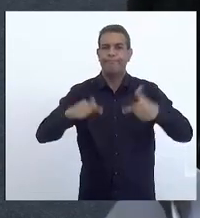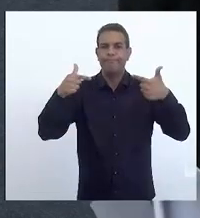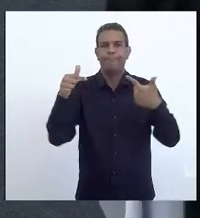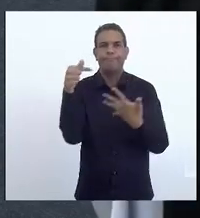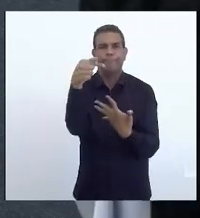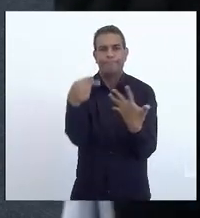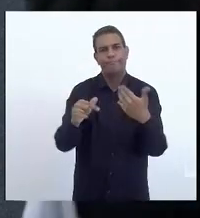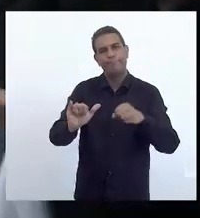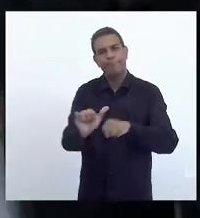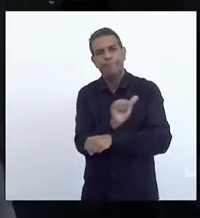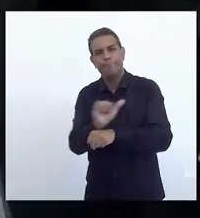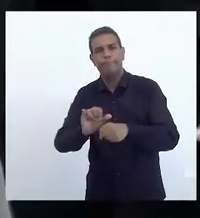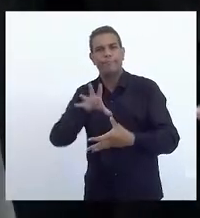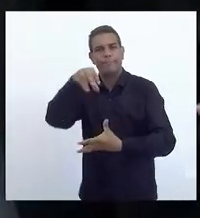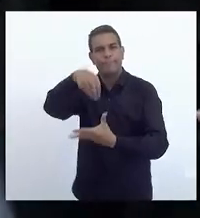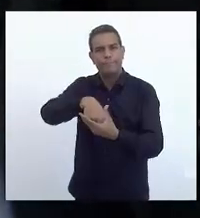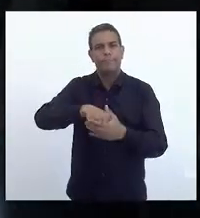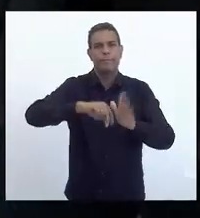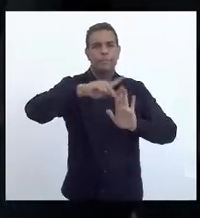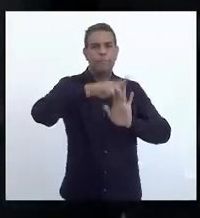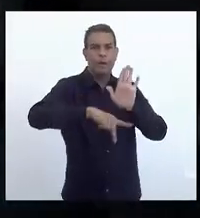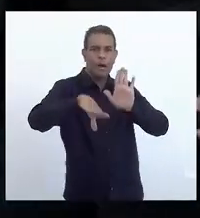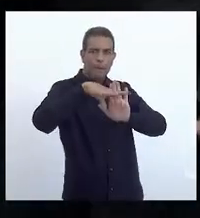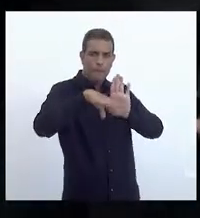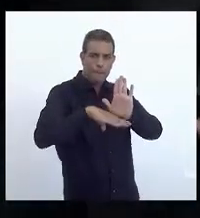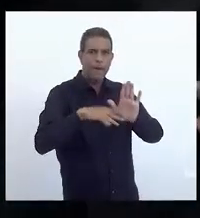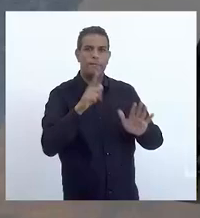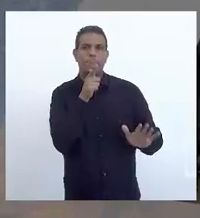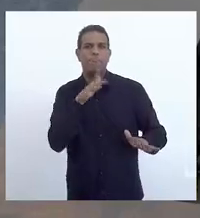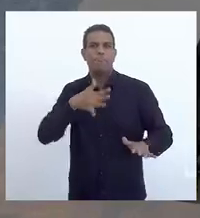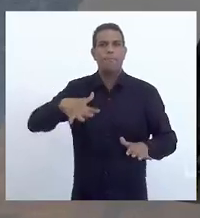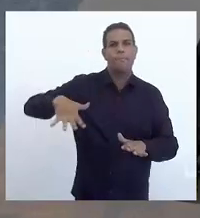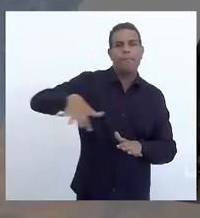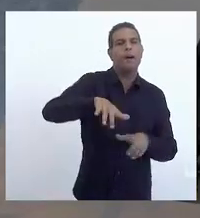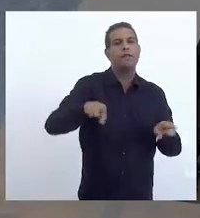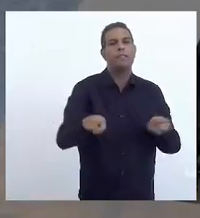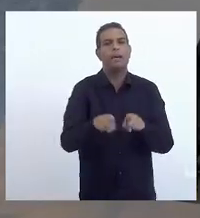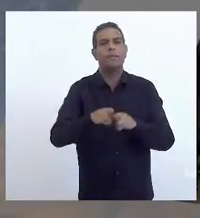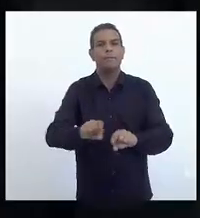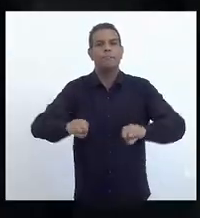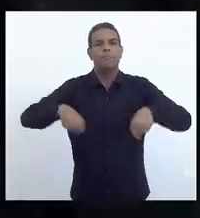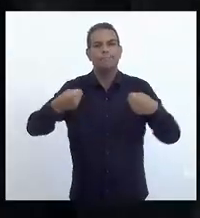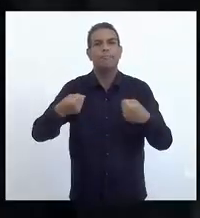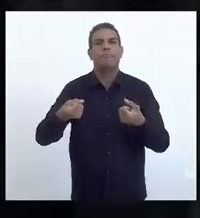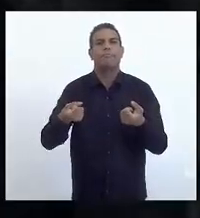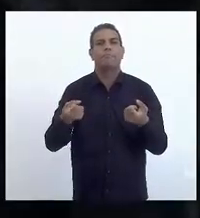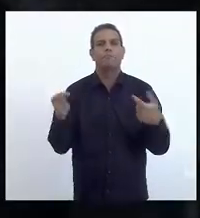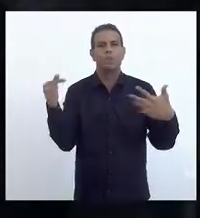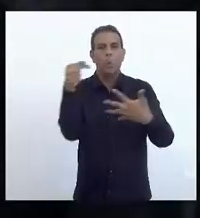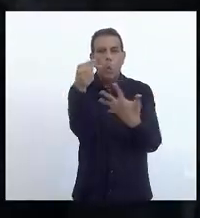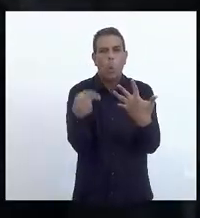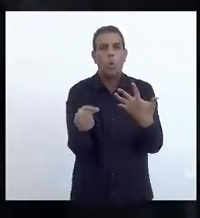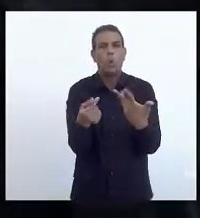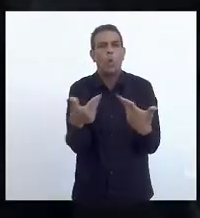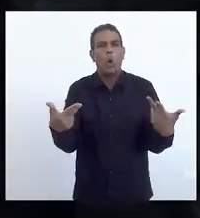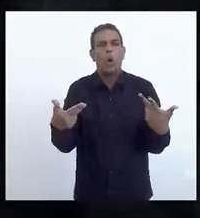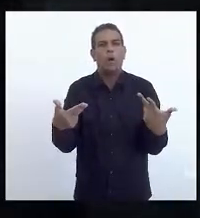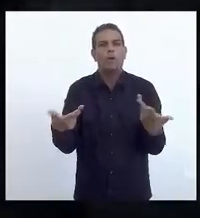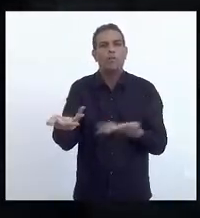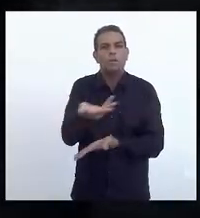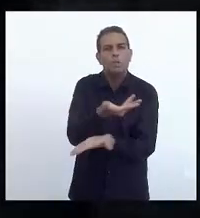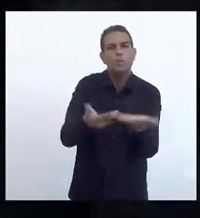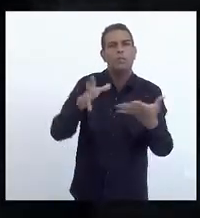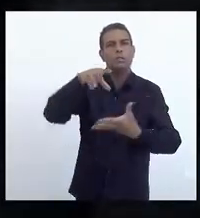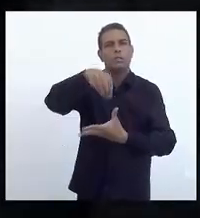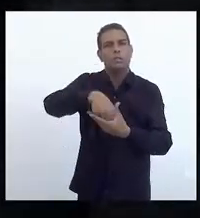Plano Nacional de Recursos do Mar, com o Plano Setorial para os Recursos do Mar e com o zoneamento ecológico e econômico costeiro, é uma coisa técnica, só para o deputado Márcio